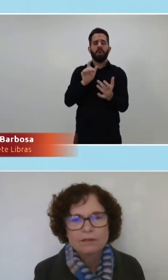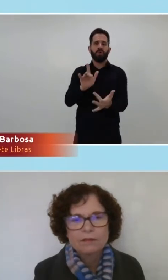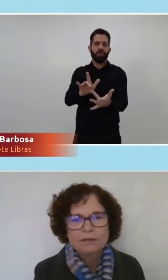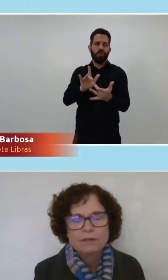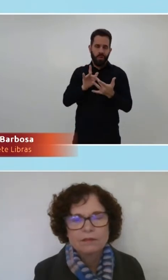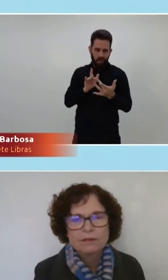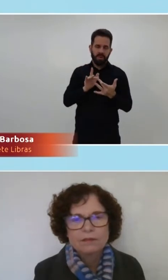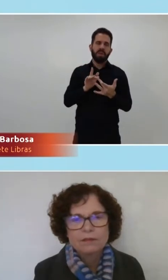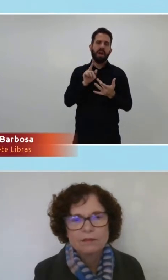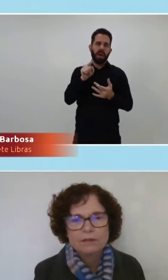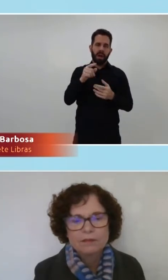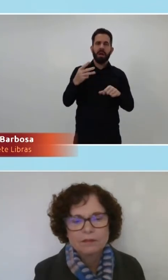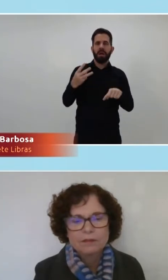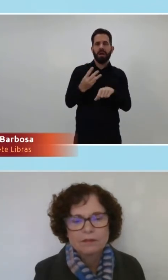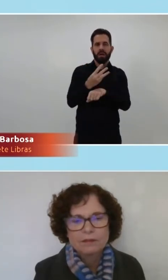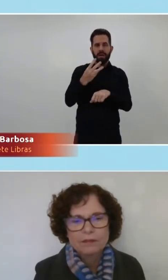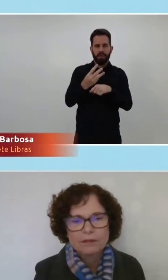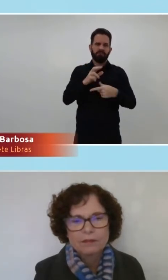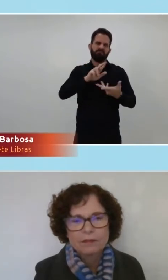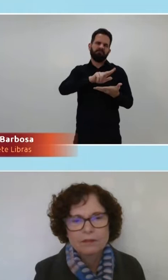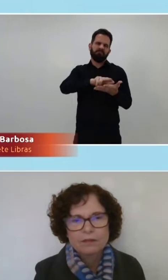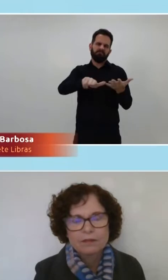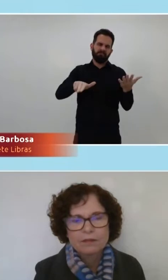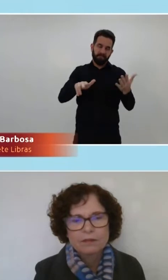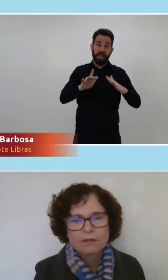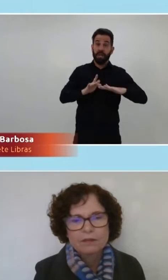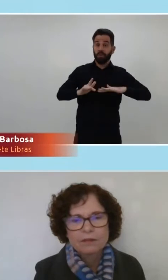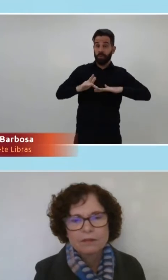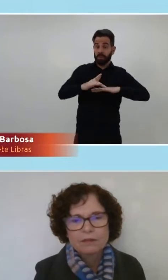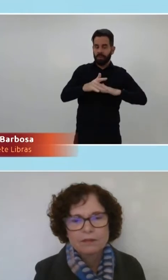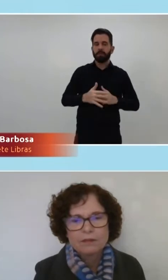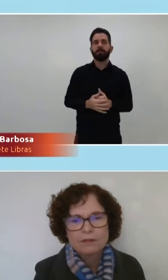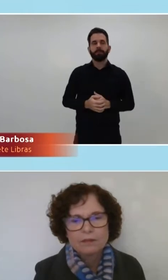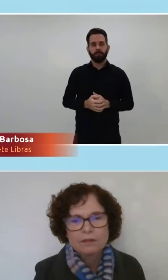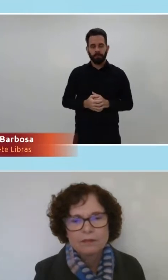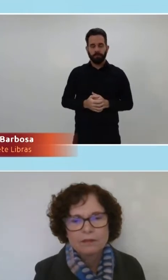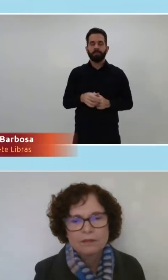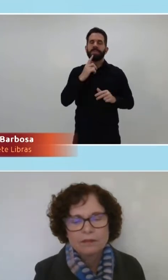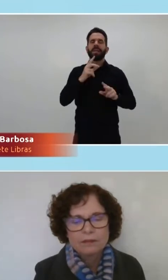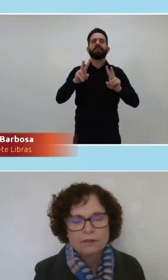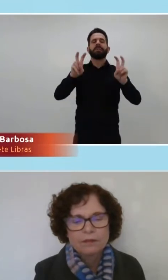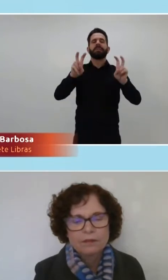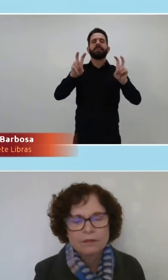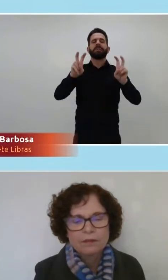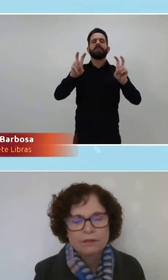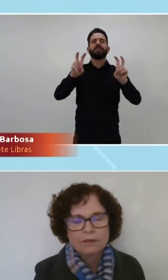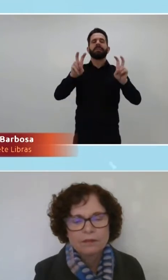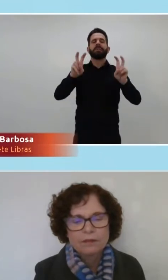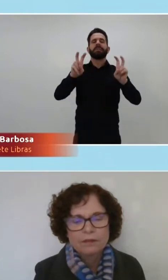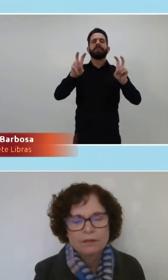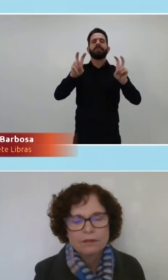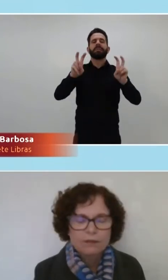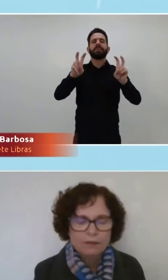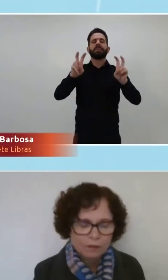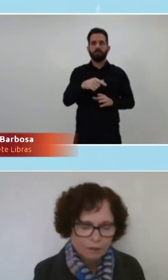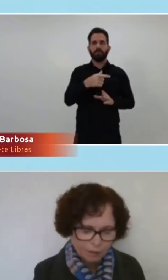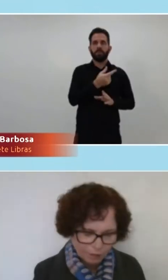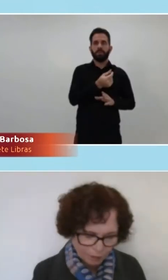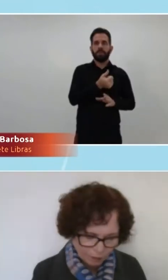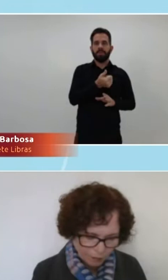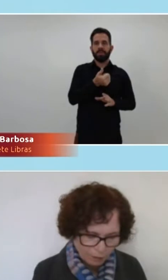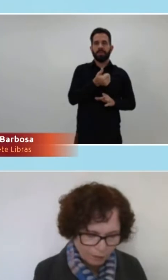redes sociais. E agora, começando a falar sobre o nosso tema central, entre 2016 e